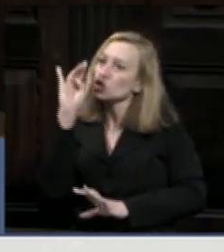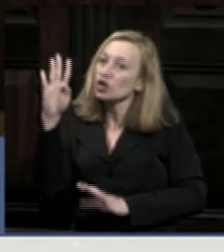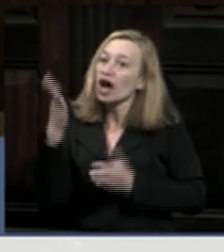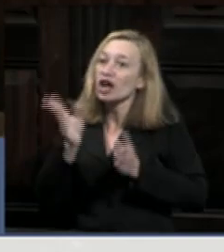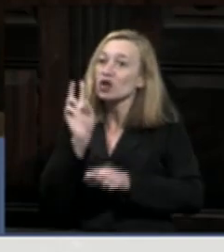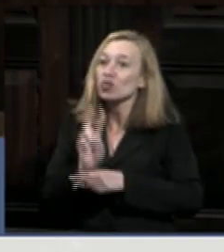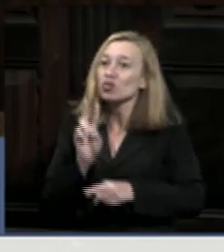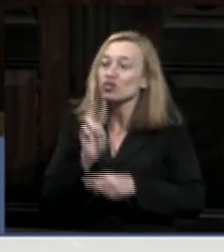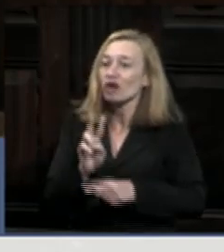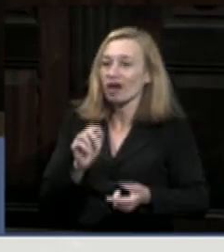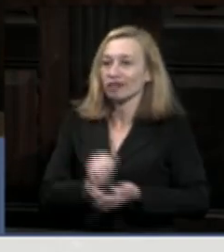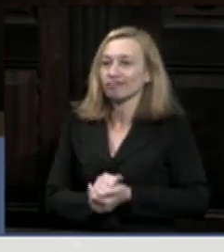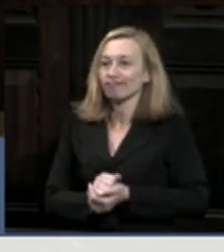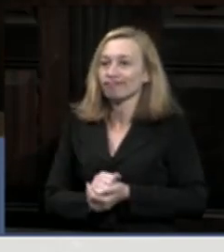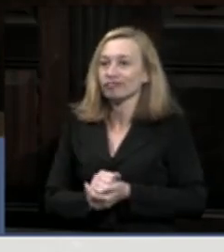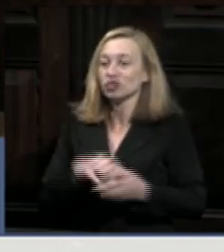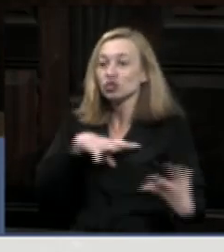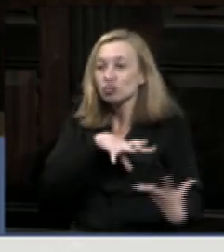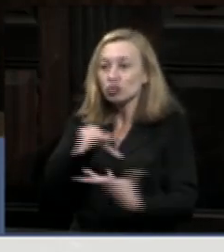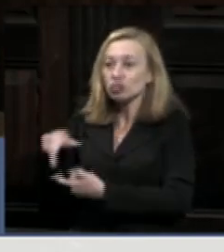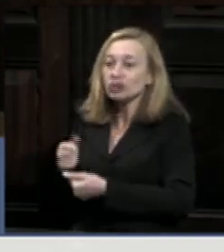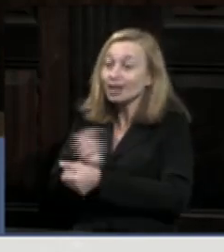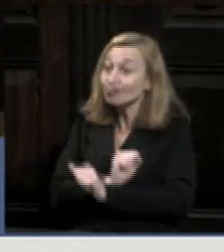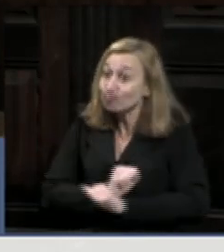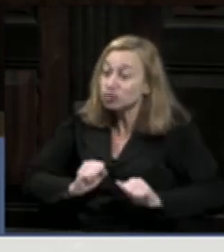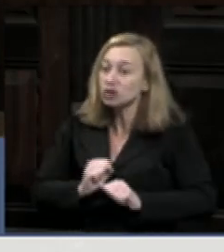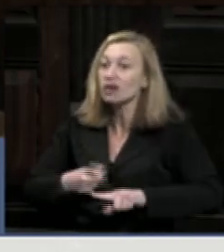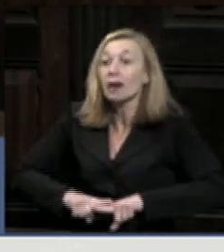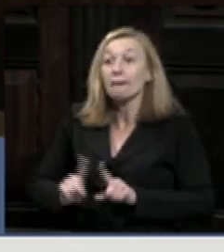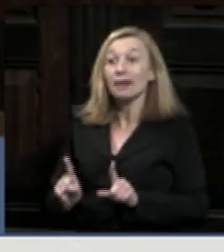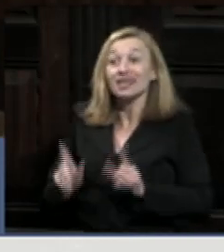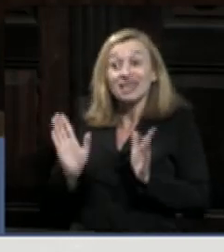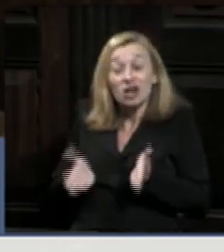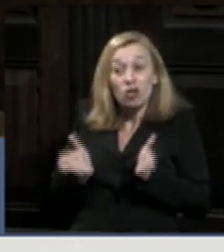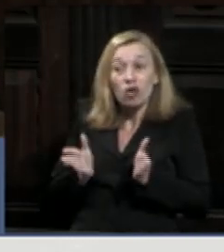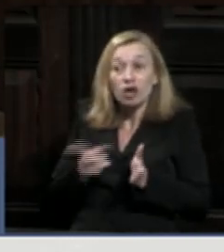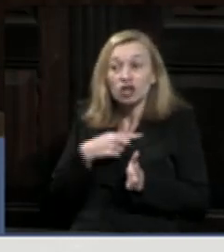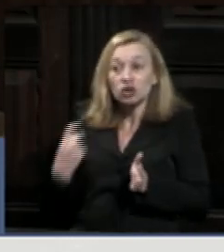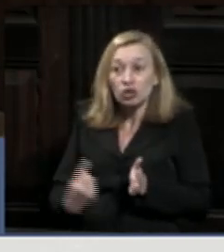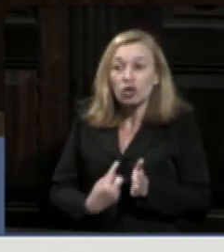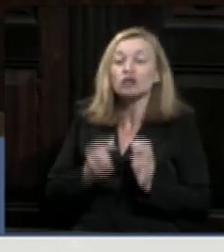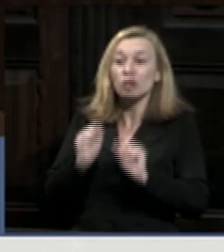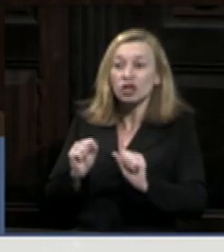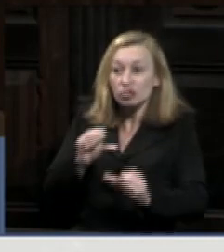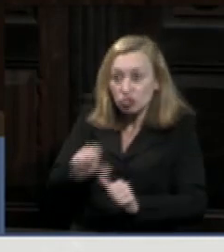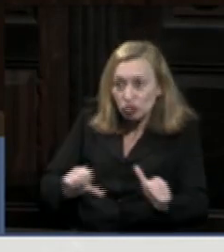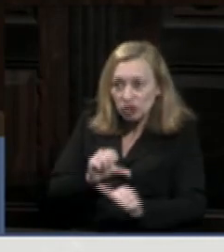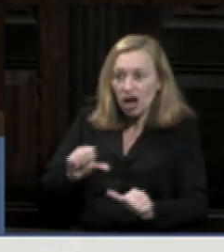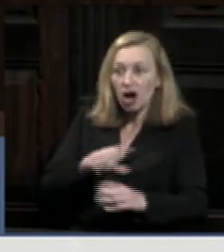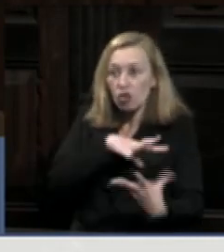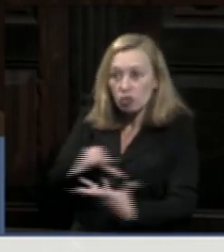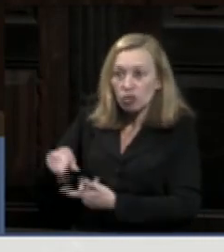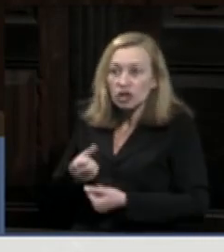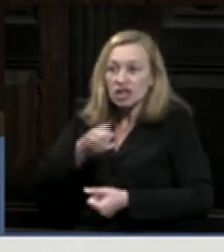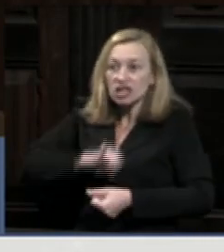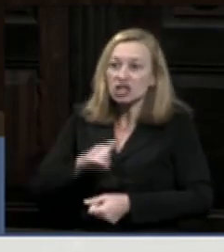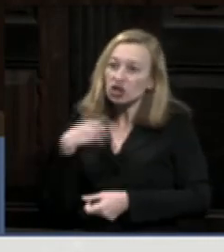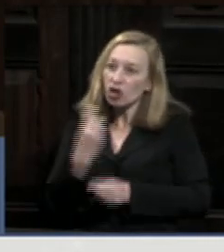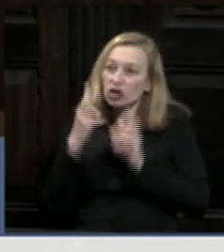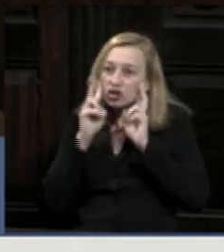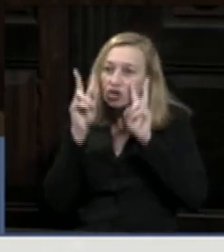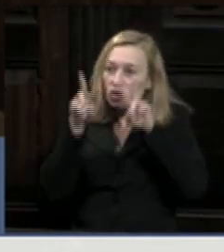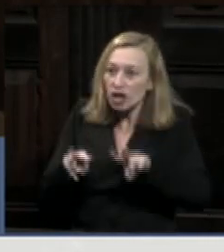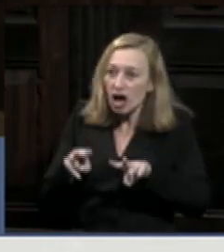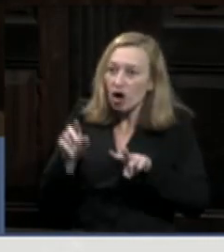e mudar o mundo é algo possível agora nós não mudaremos o mundo se nós tivermos olhar para aquilo que nos é